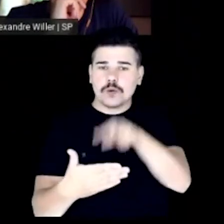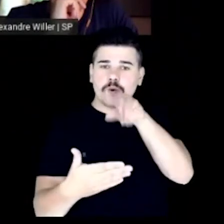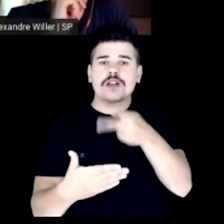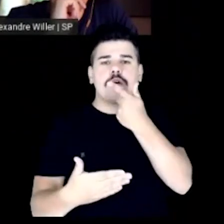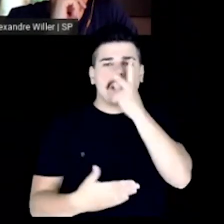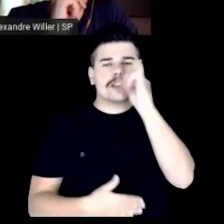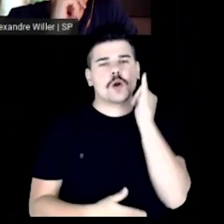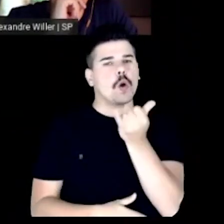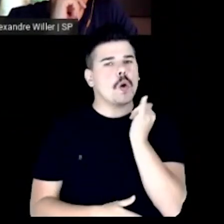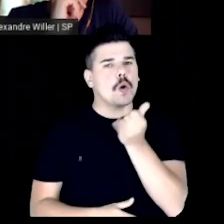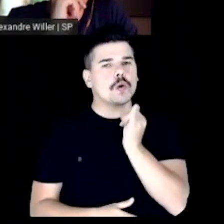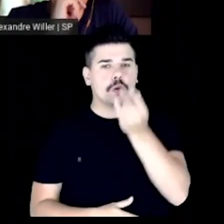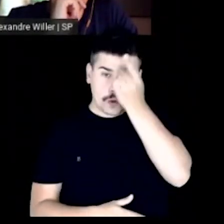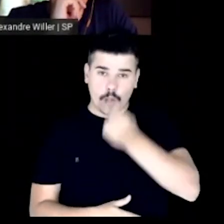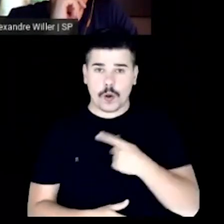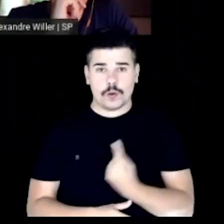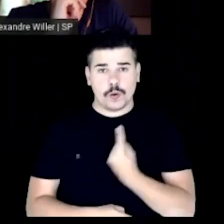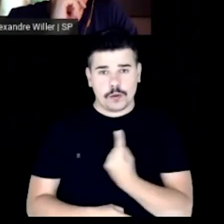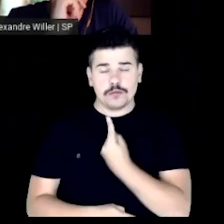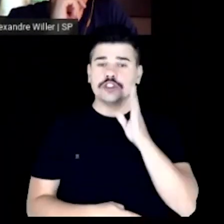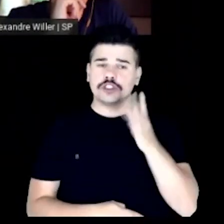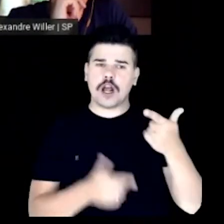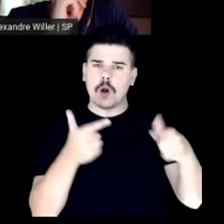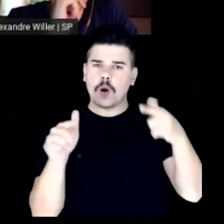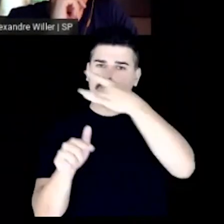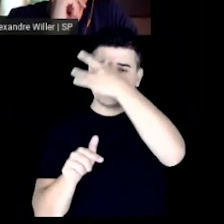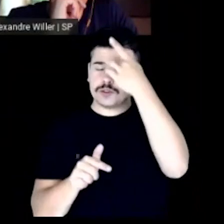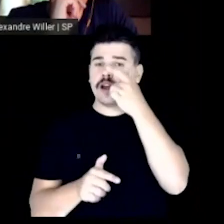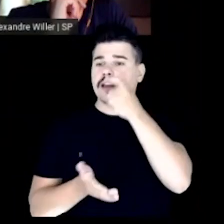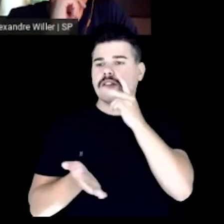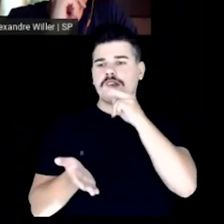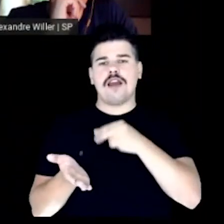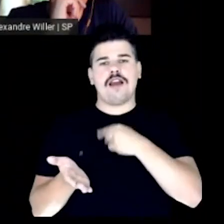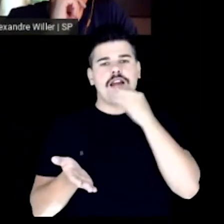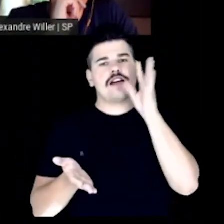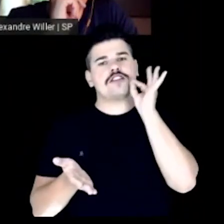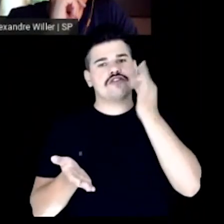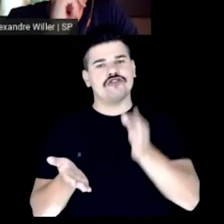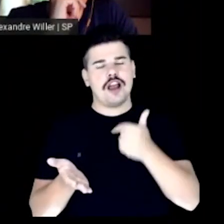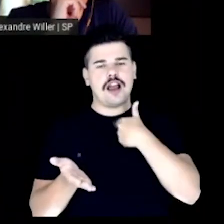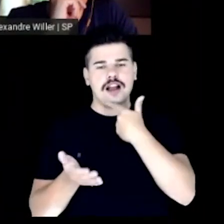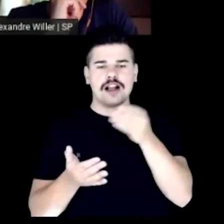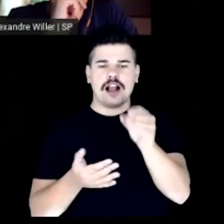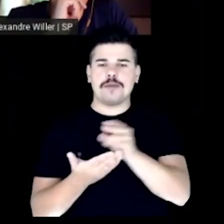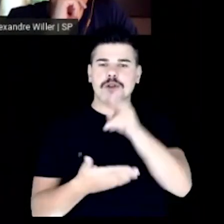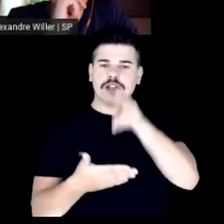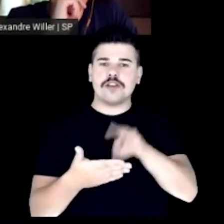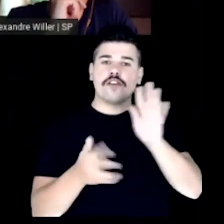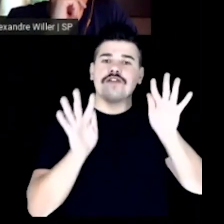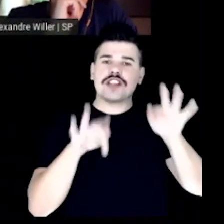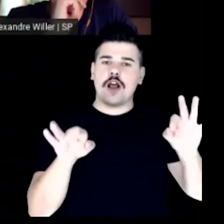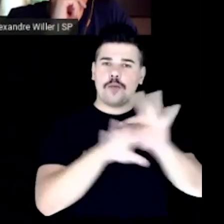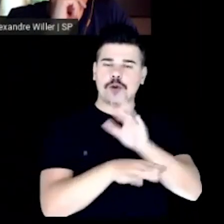cada capítulo pode ser lido como um conto autônomo. Tive respostas interessantes de leitores que fizeram isso, né, essa